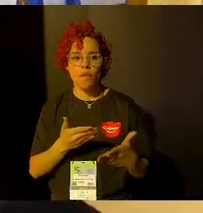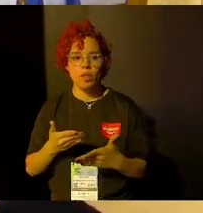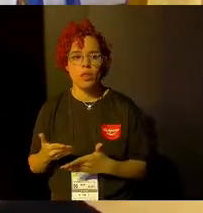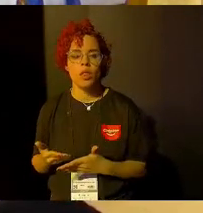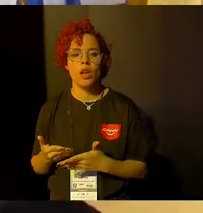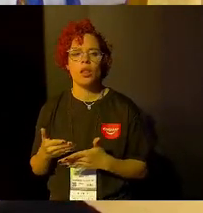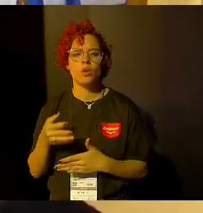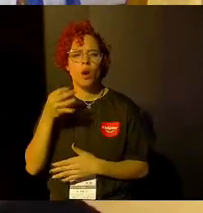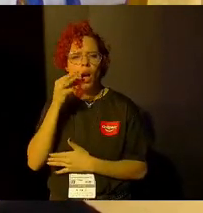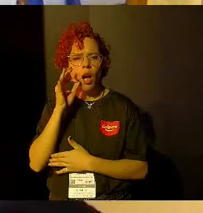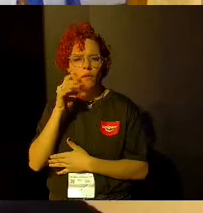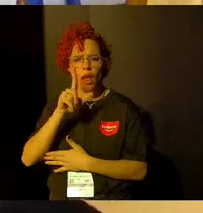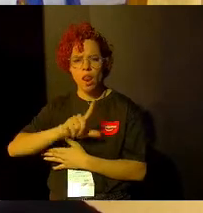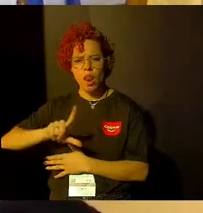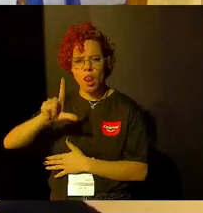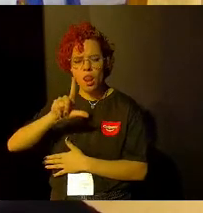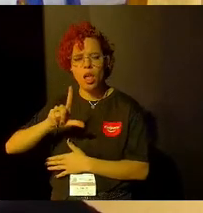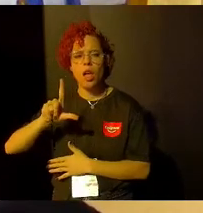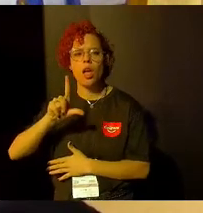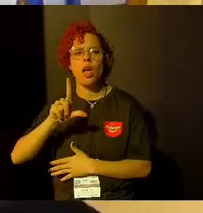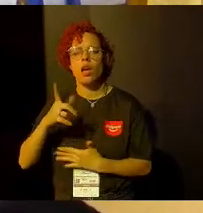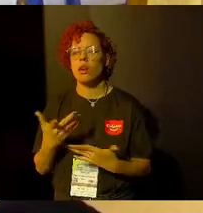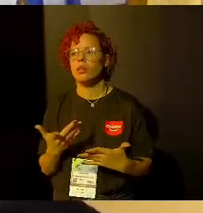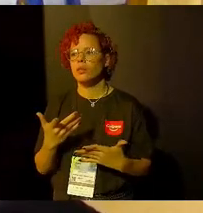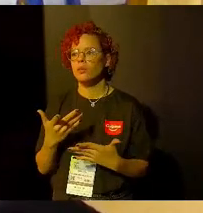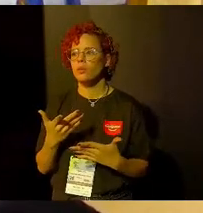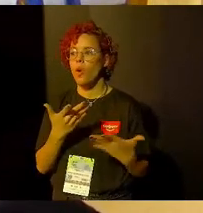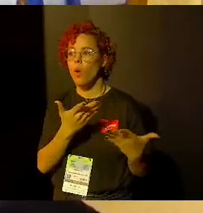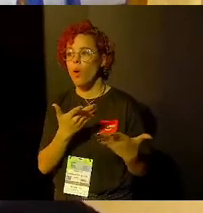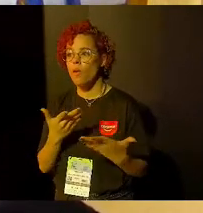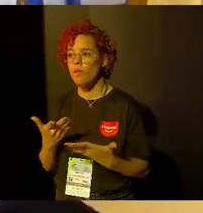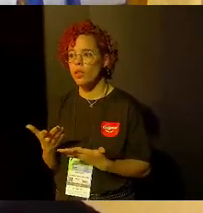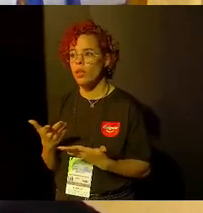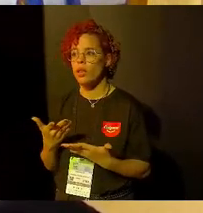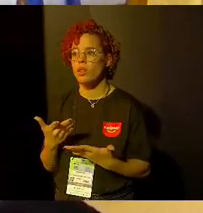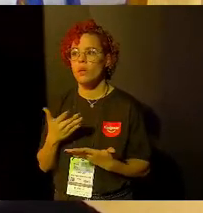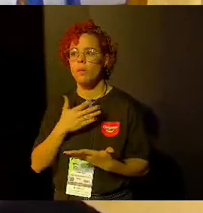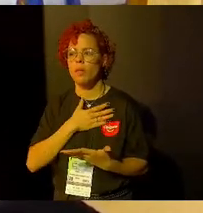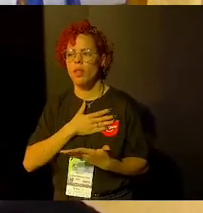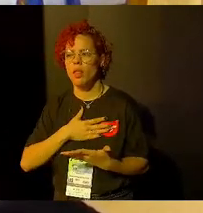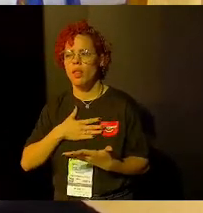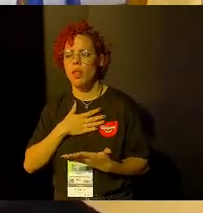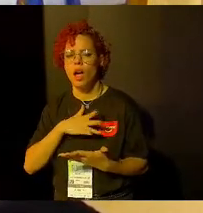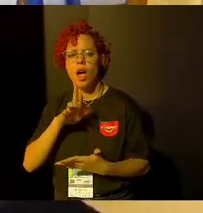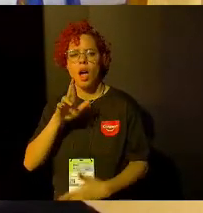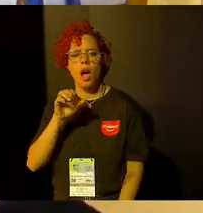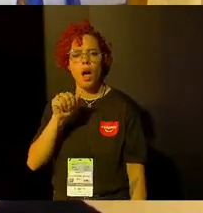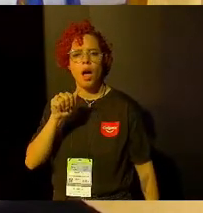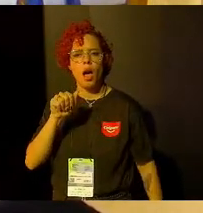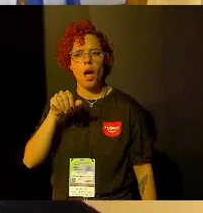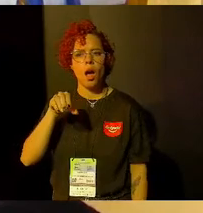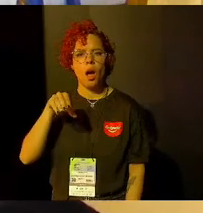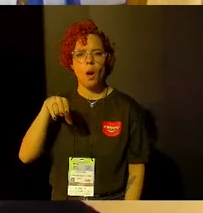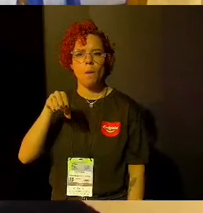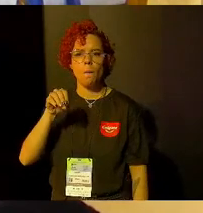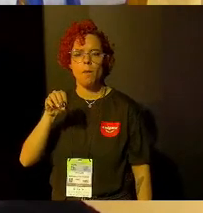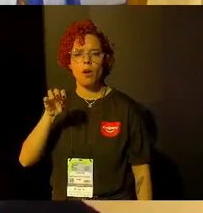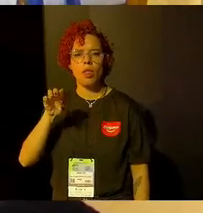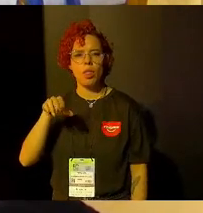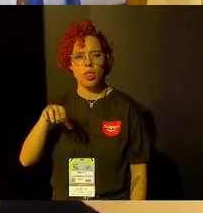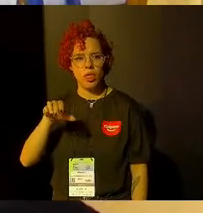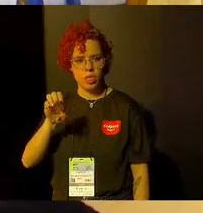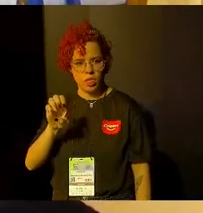literário ao lado da Stephanie convidado pela queridíssima ramoneda Bianca ramoneda Se eu sair daqui hoje